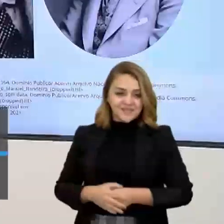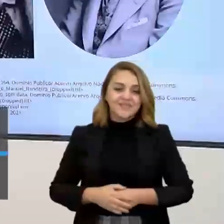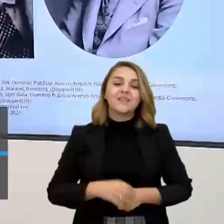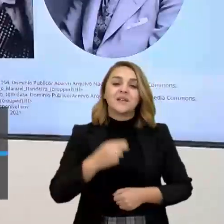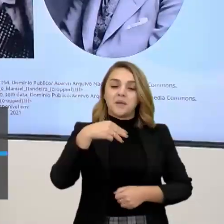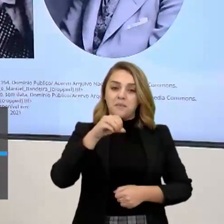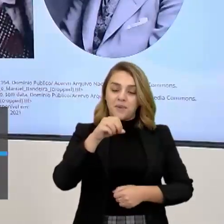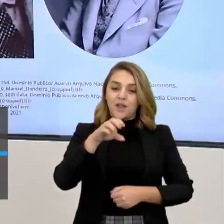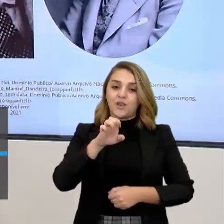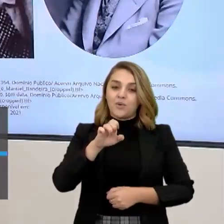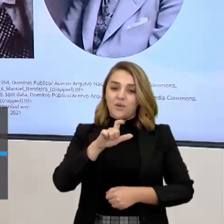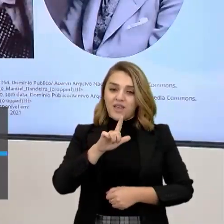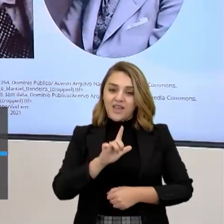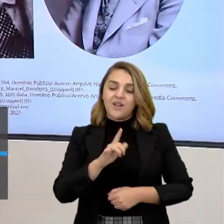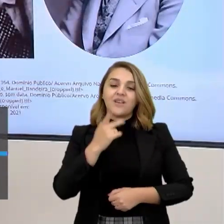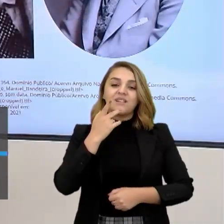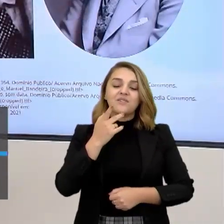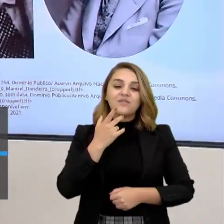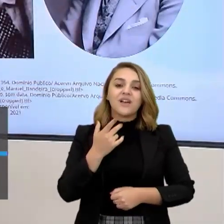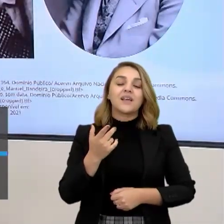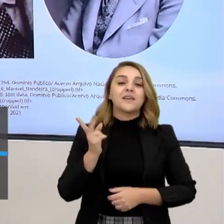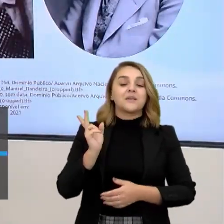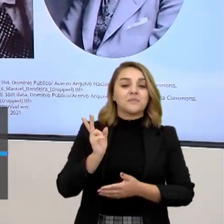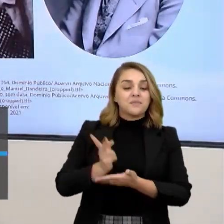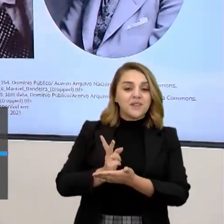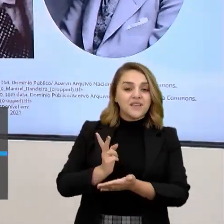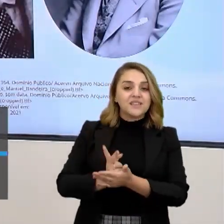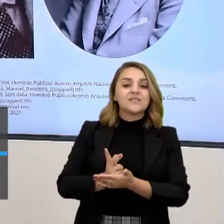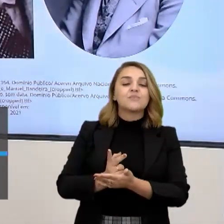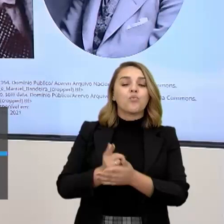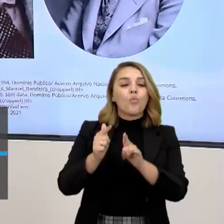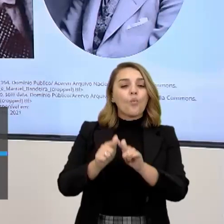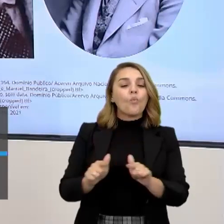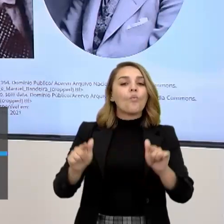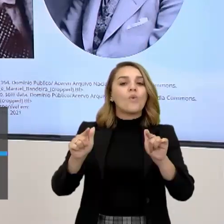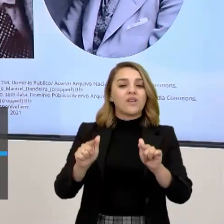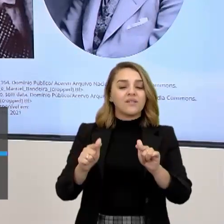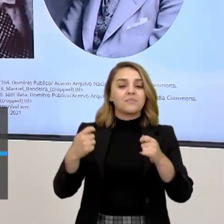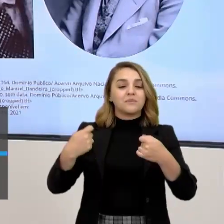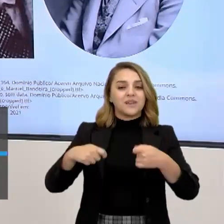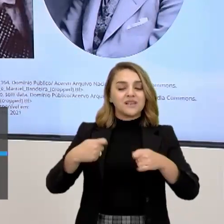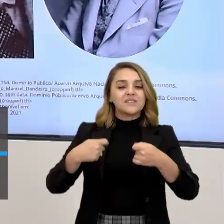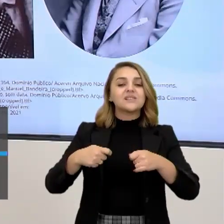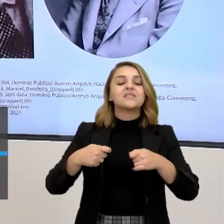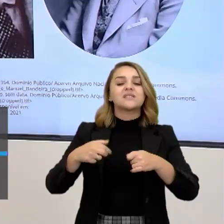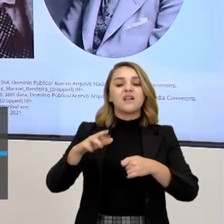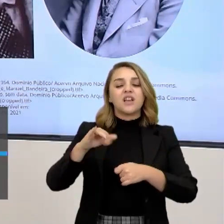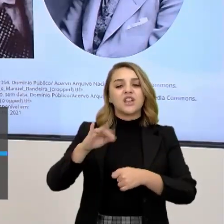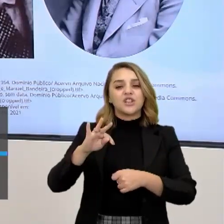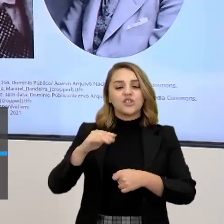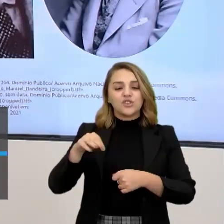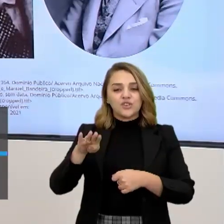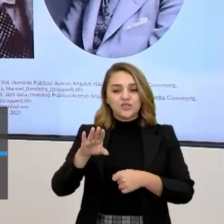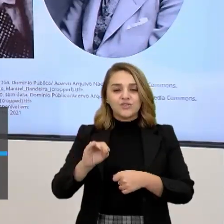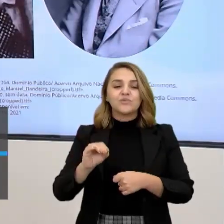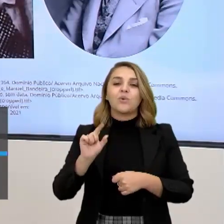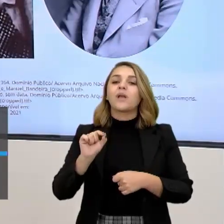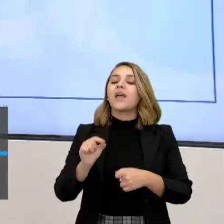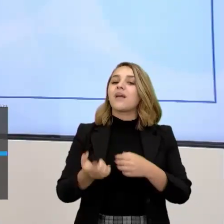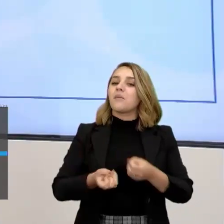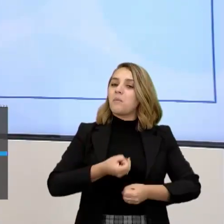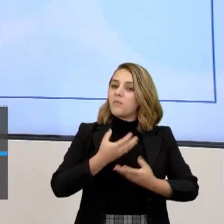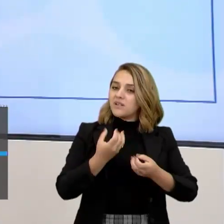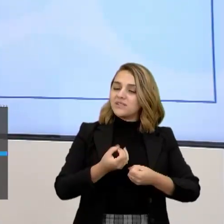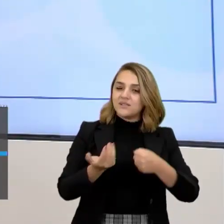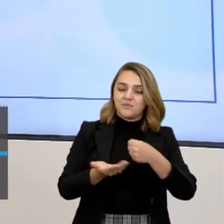que fala, olha, por mais que o verso seja livre, há necessidade de um ritmo, que é a base da poesia, né?